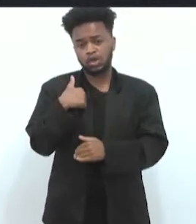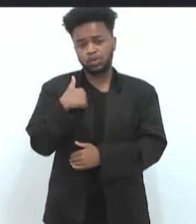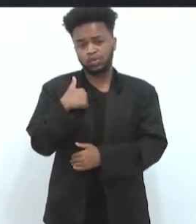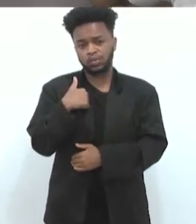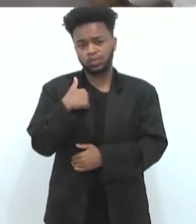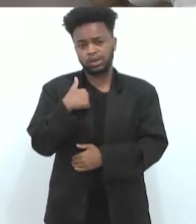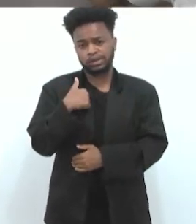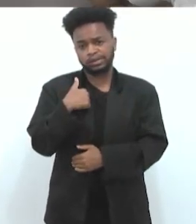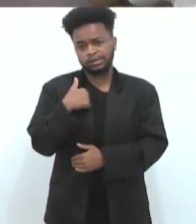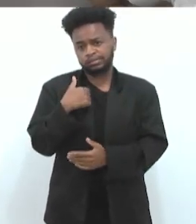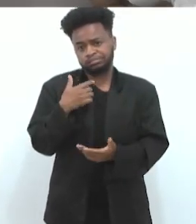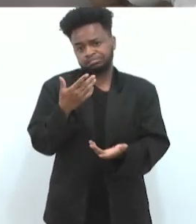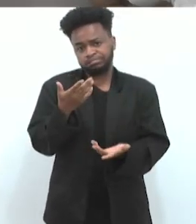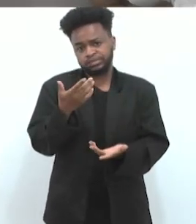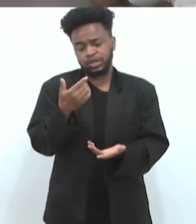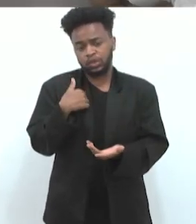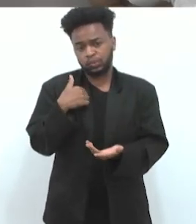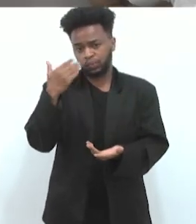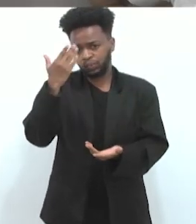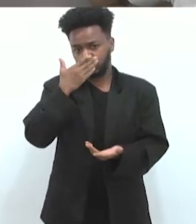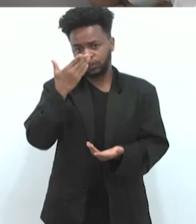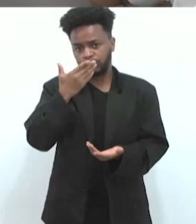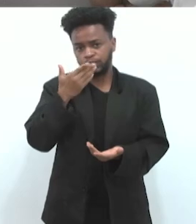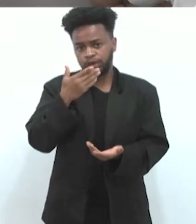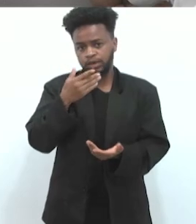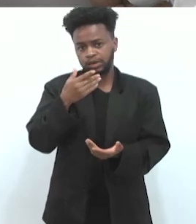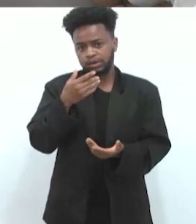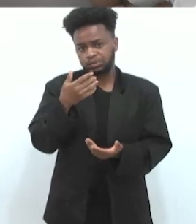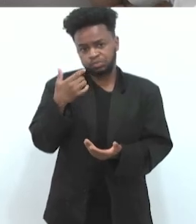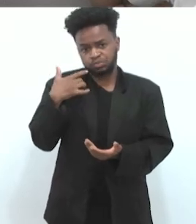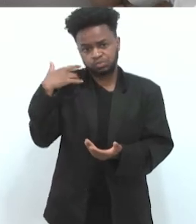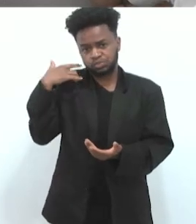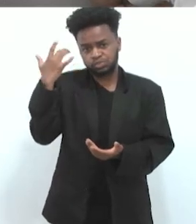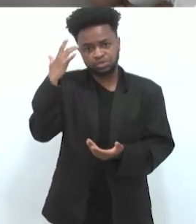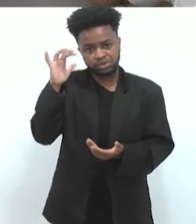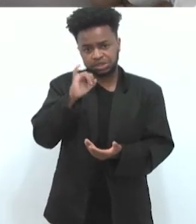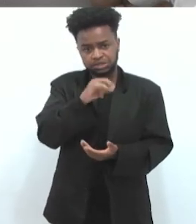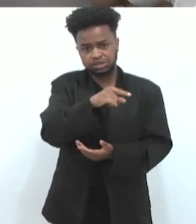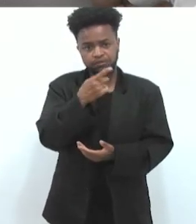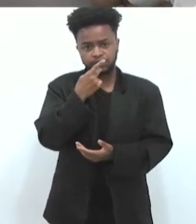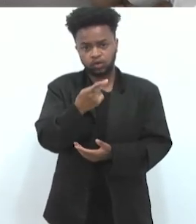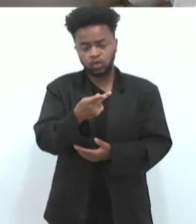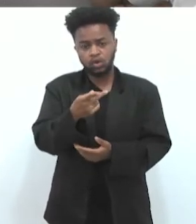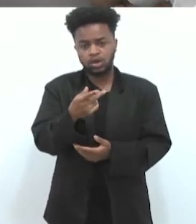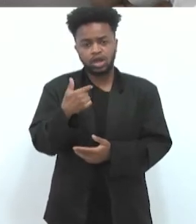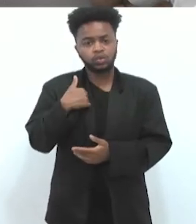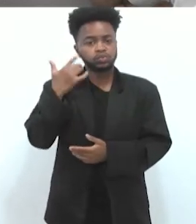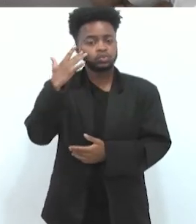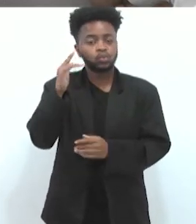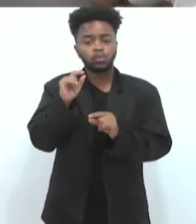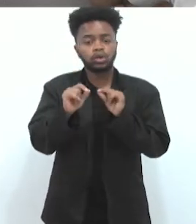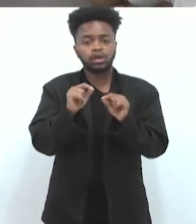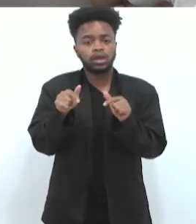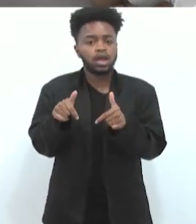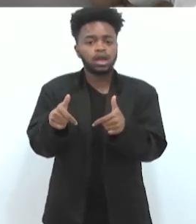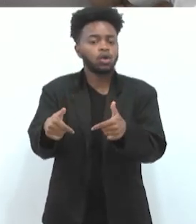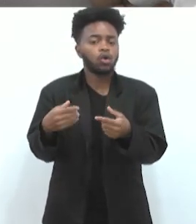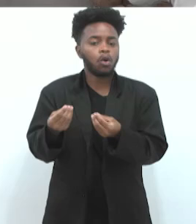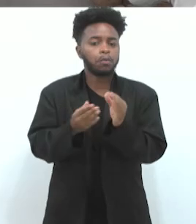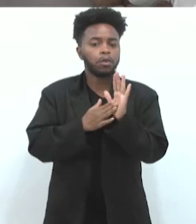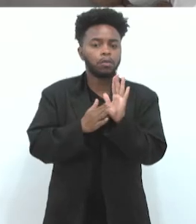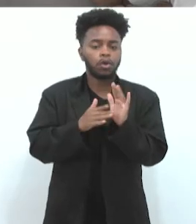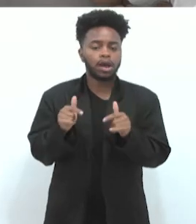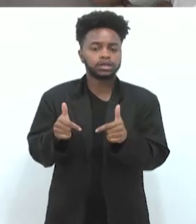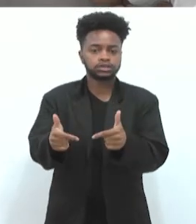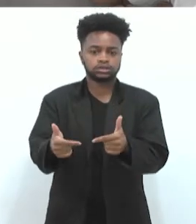é que o Luiz Paulo, o deputado Luiz Paulo chegou, qual é o ato que a gente vai propor para contestar